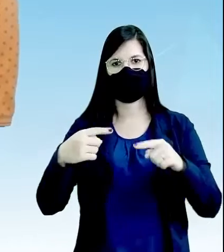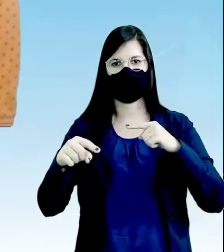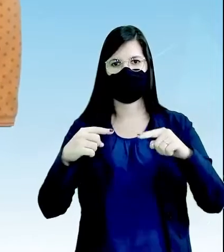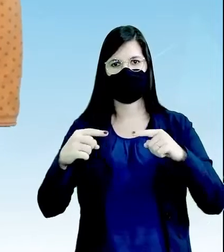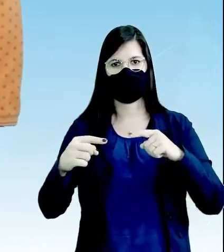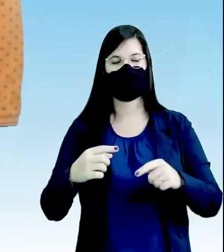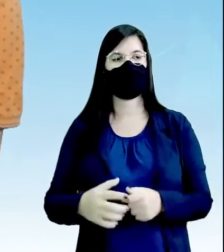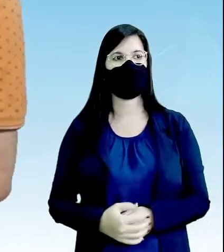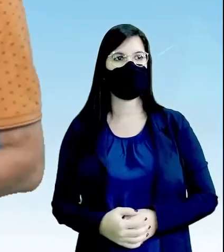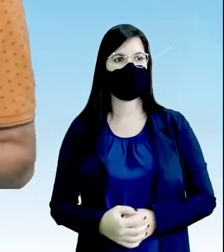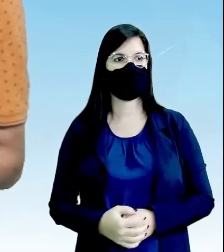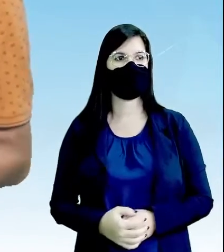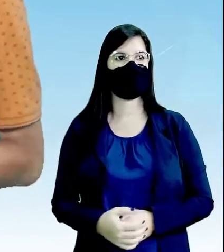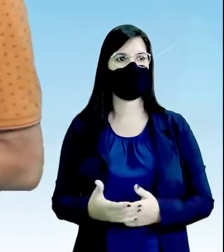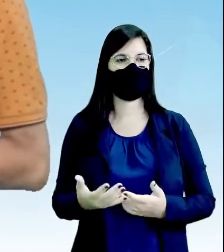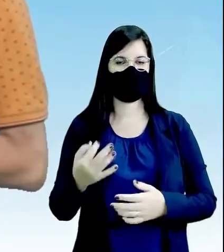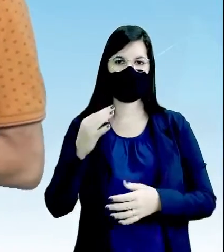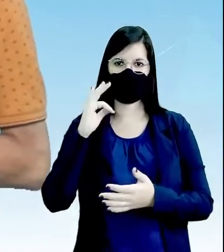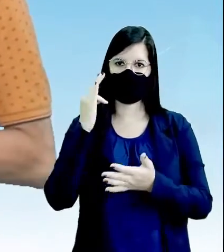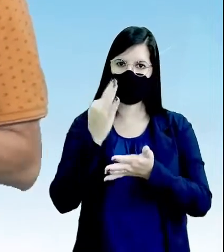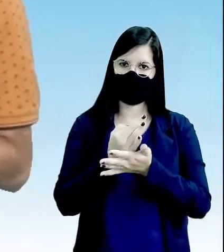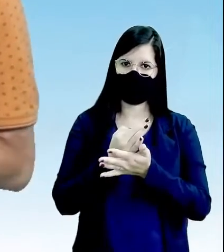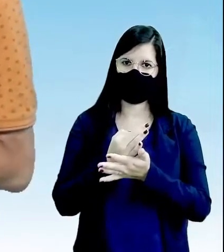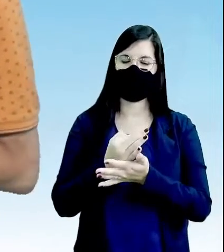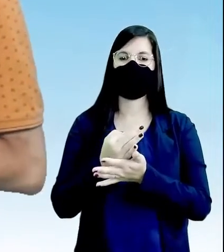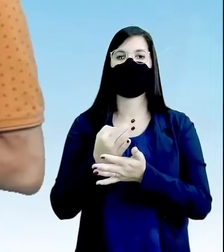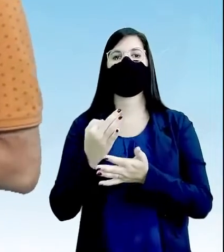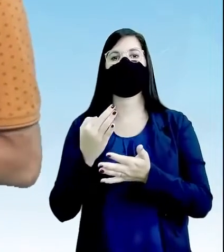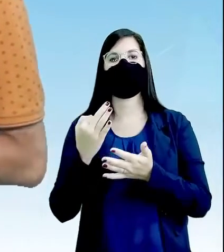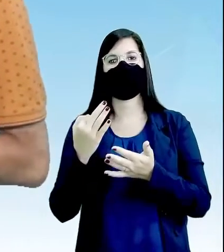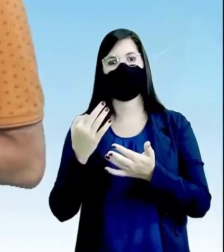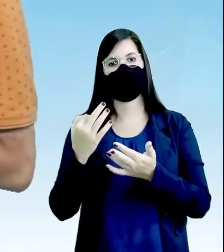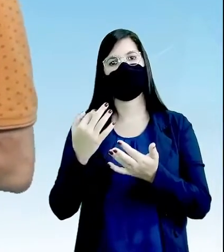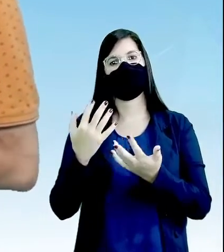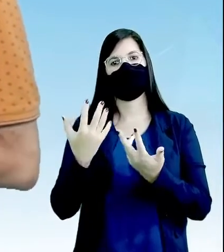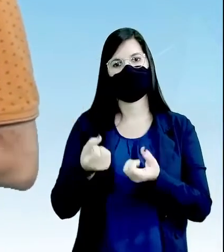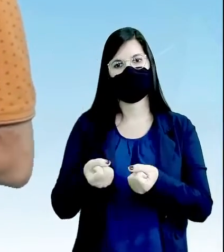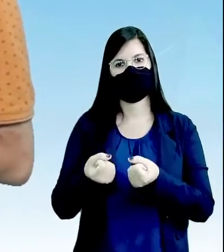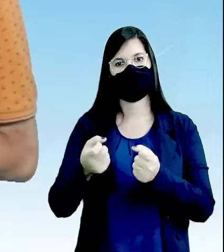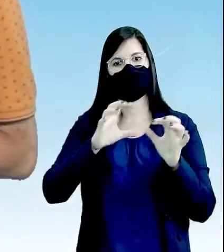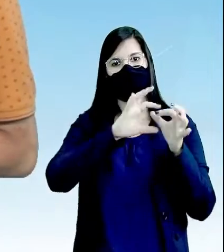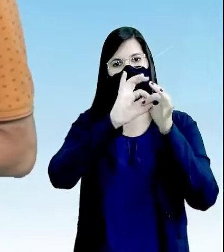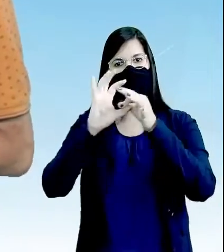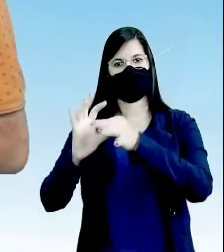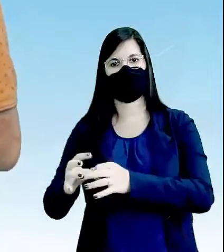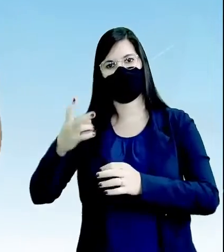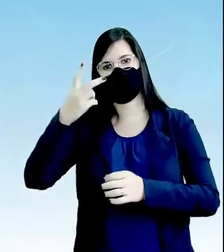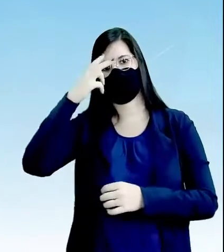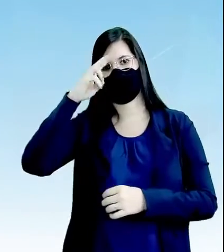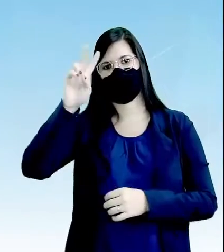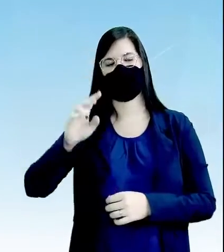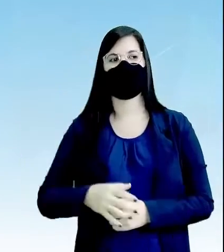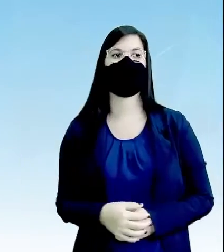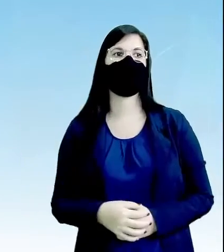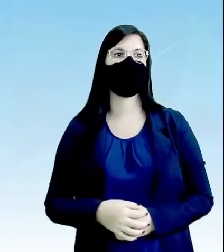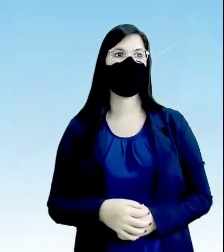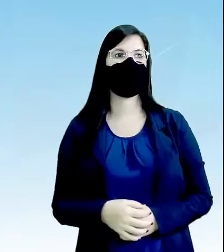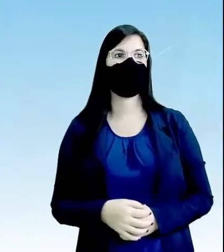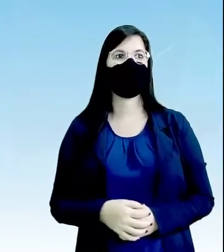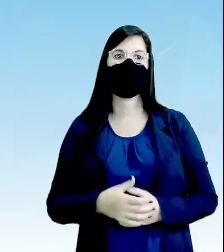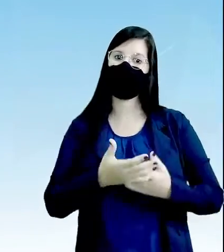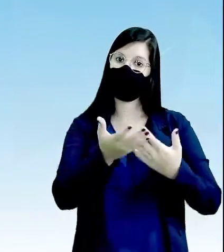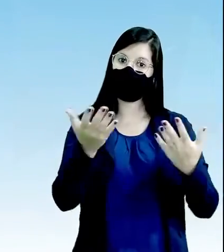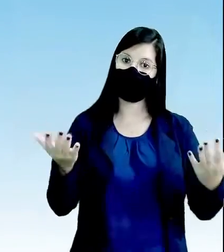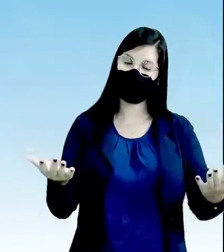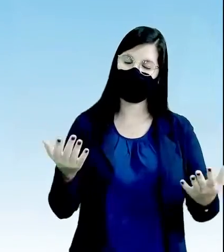é isso? exatamente. É uma fé madura, é uma fé comprometida com o seu contexto histórico e social. Olha aí, estudantes, o